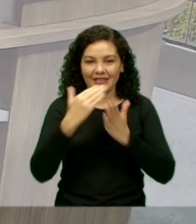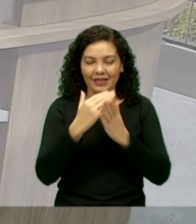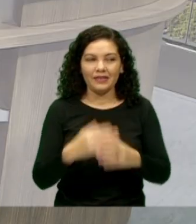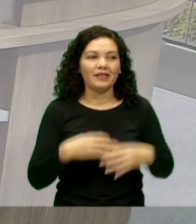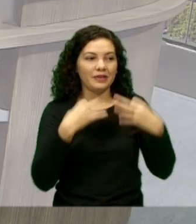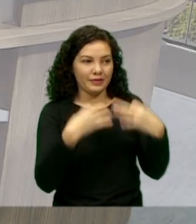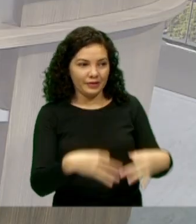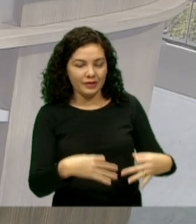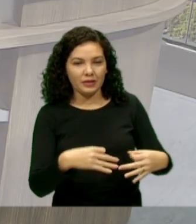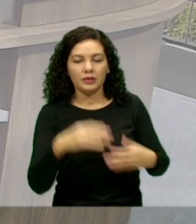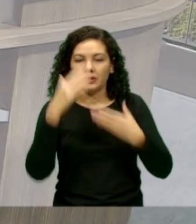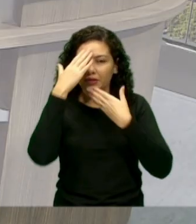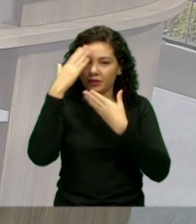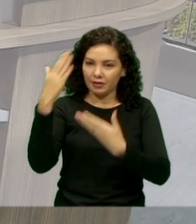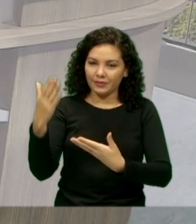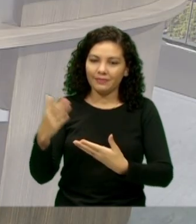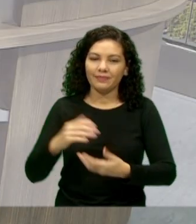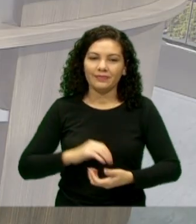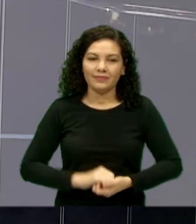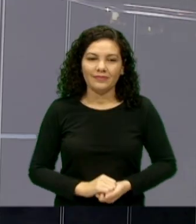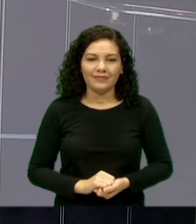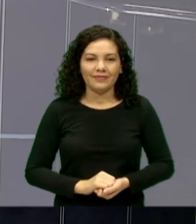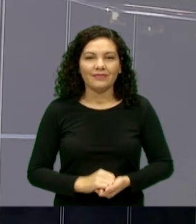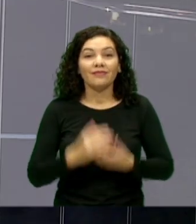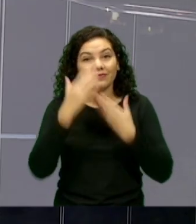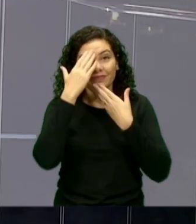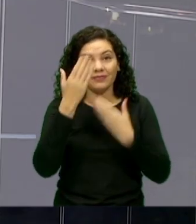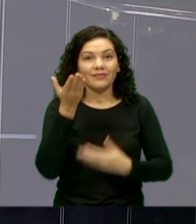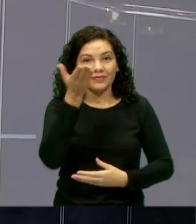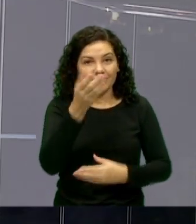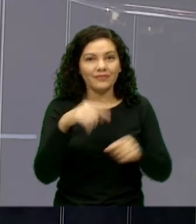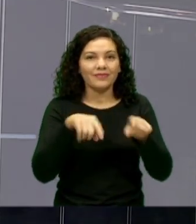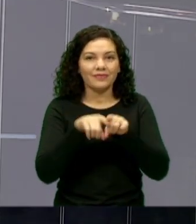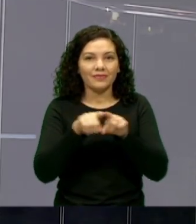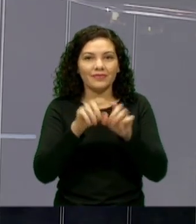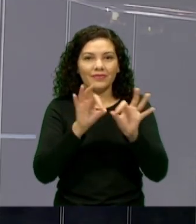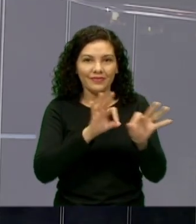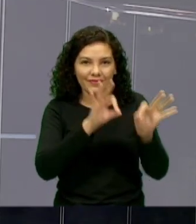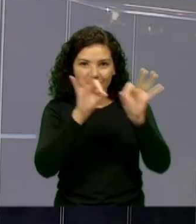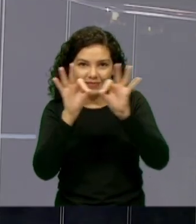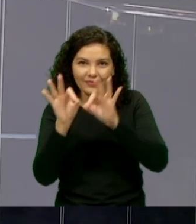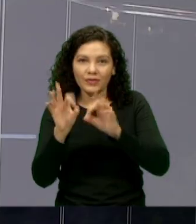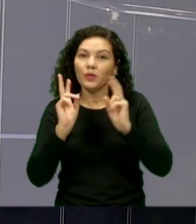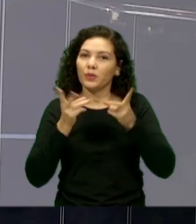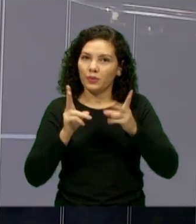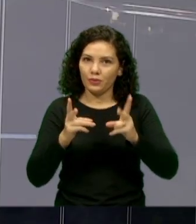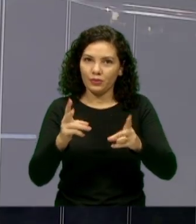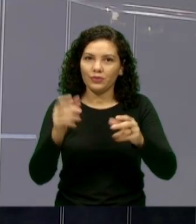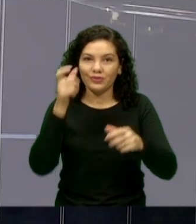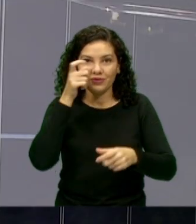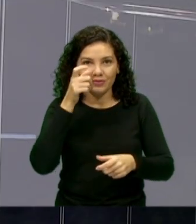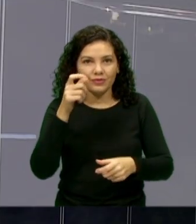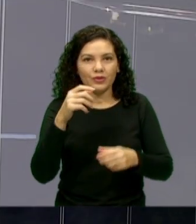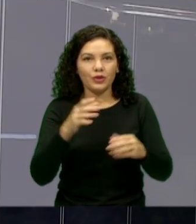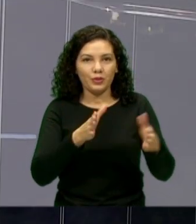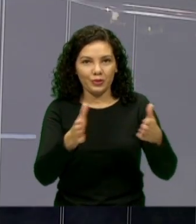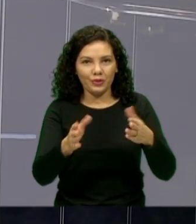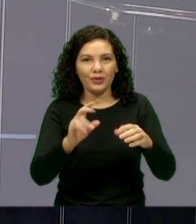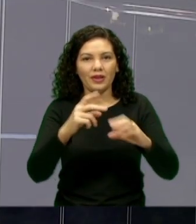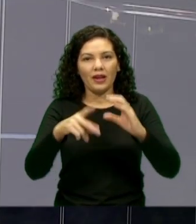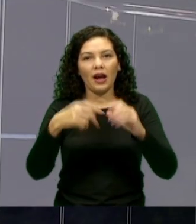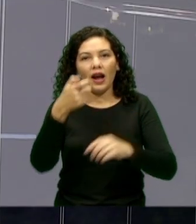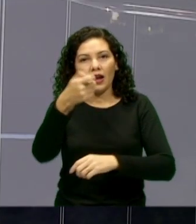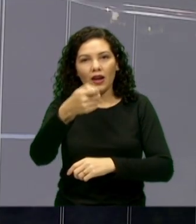certeza. Muito obrigada, viu? Obrigado. E obrigada a você também que nos acompanha. Continue assistindo a nossa programação no